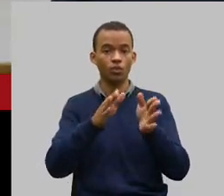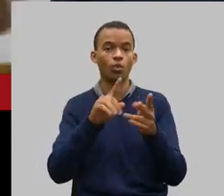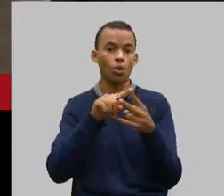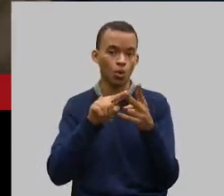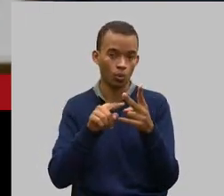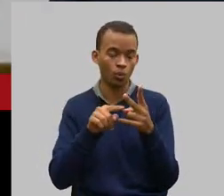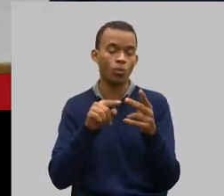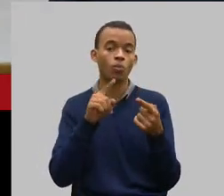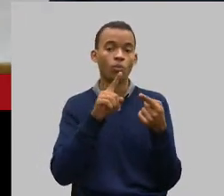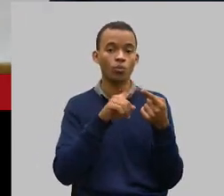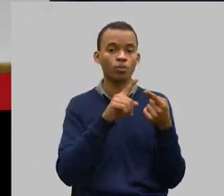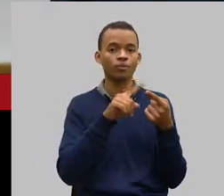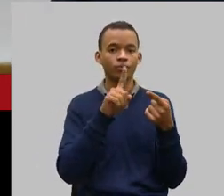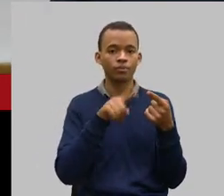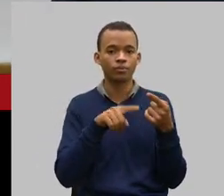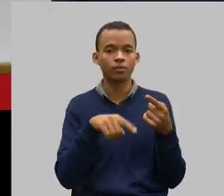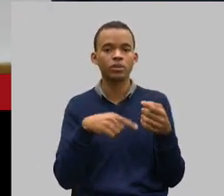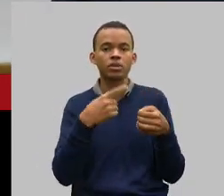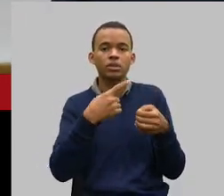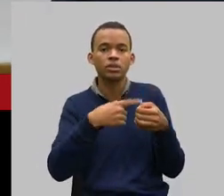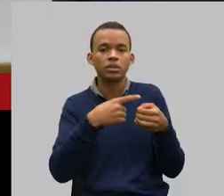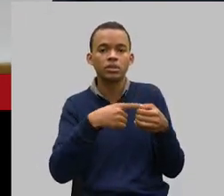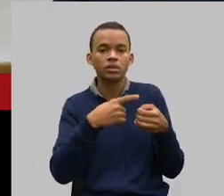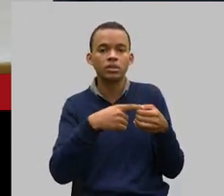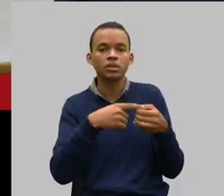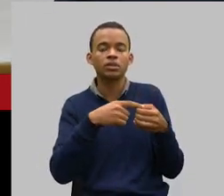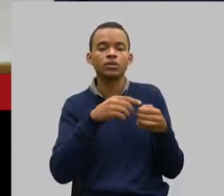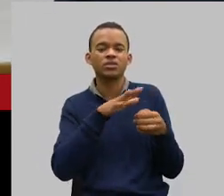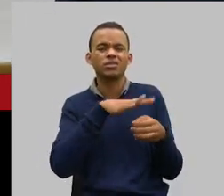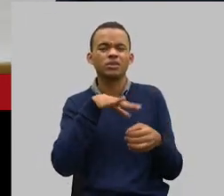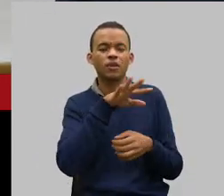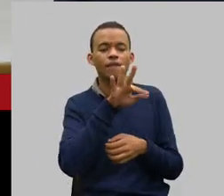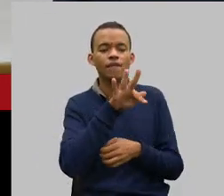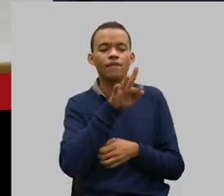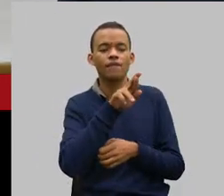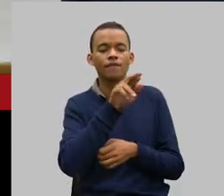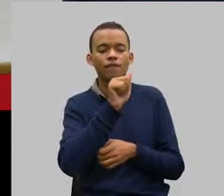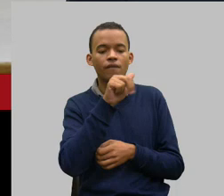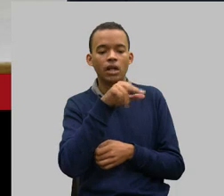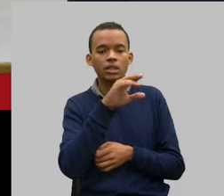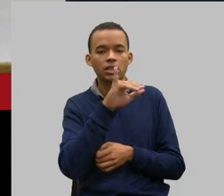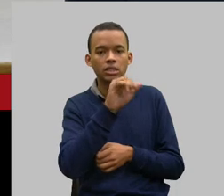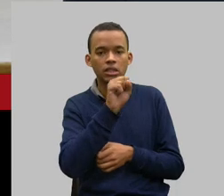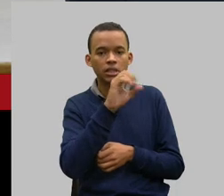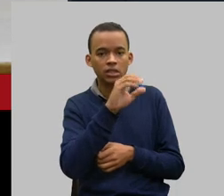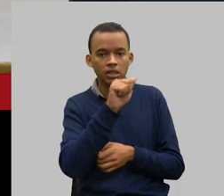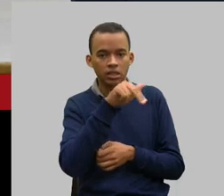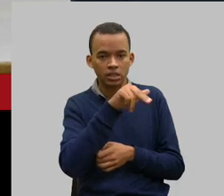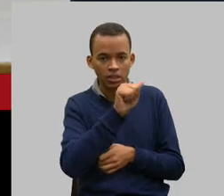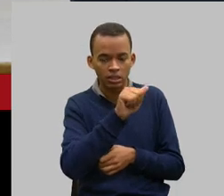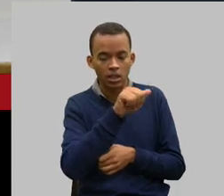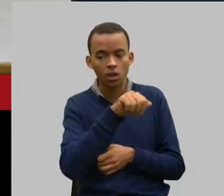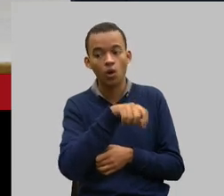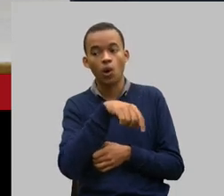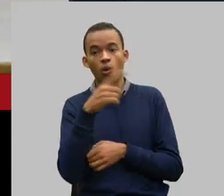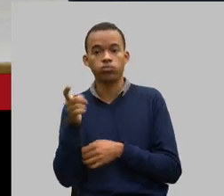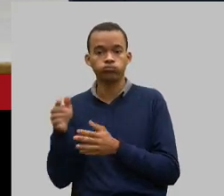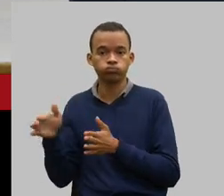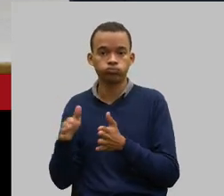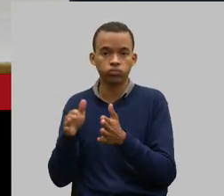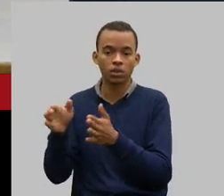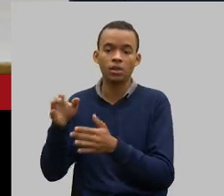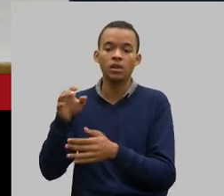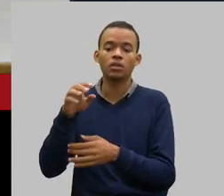a termina ali a tra Franciscana né E a outra é a mg11 que é de